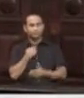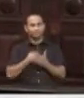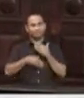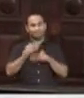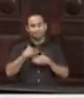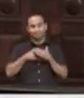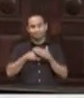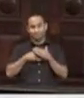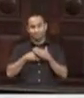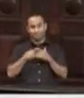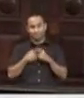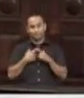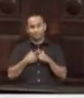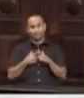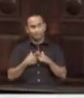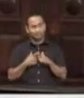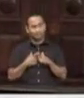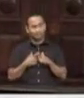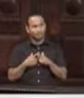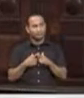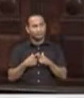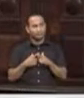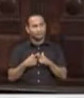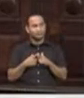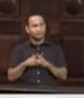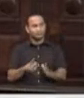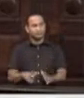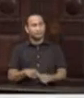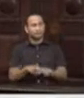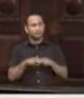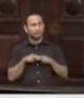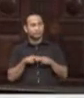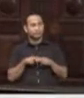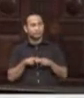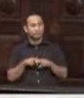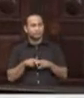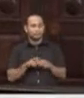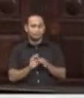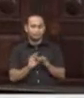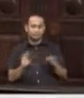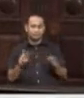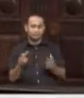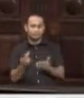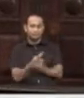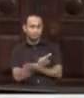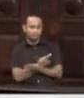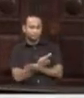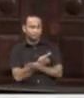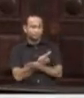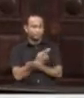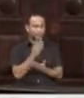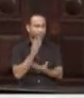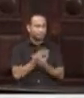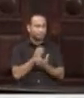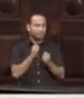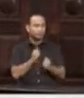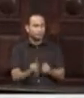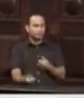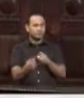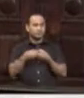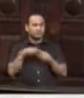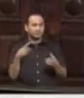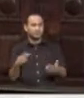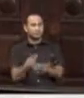e esse parlamento não pode ser leniente para que a gente abra margem para que esses processos possam voltar a